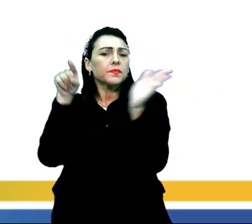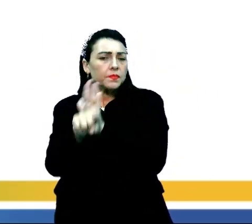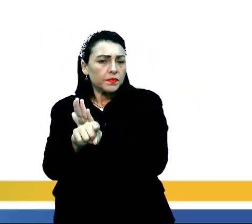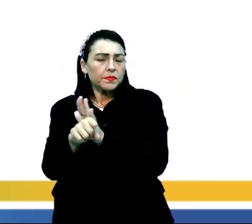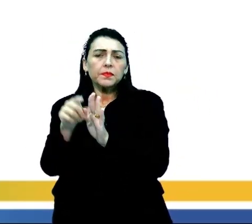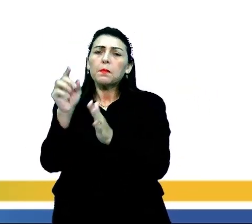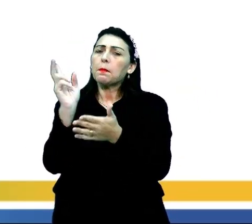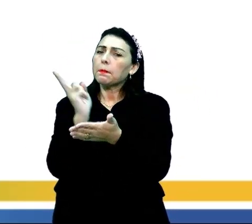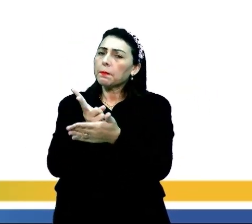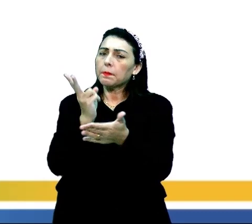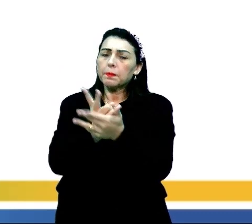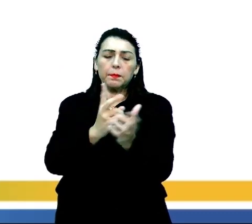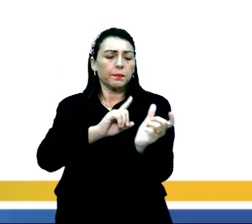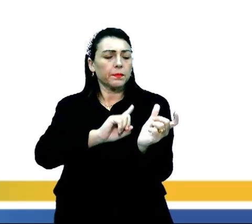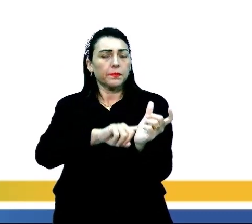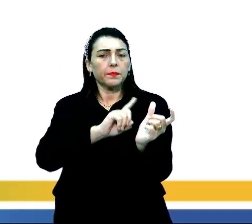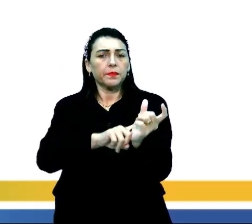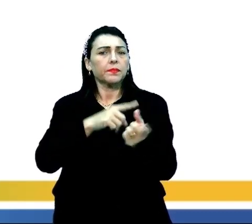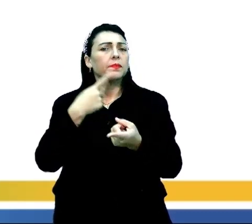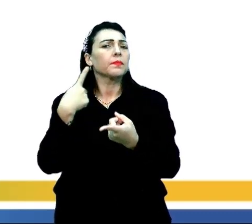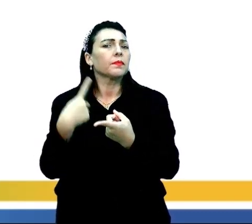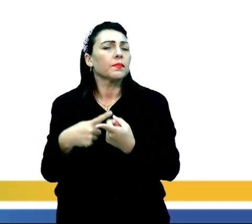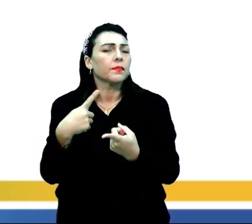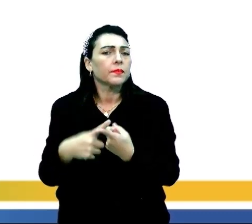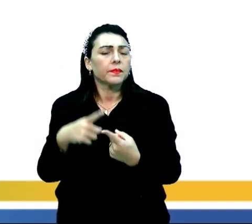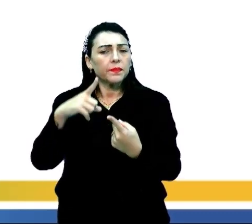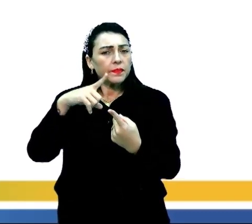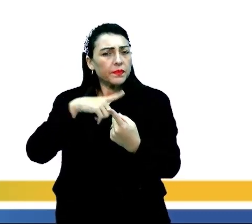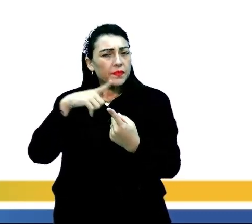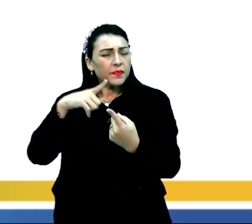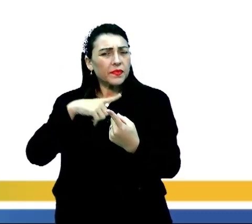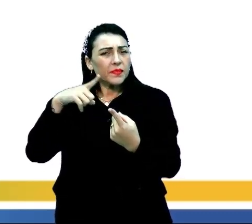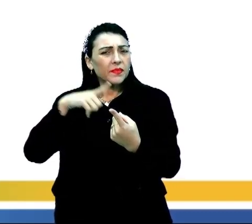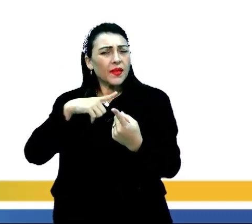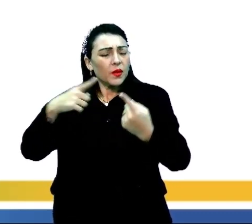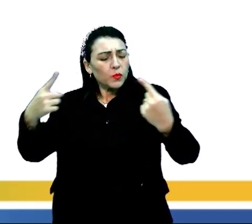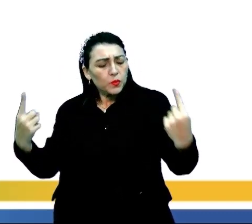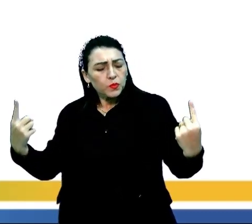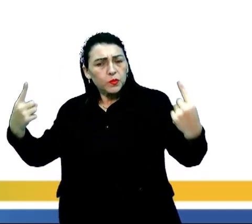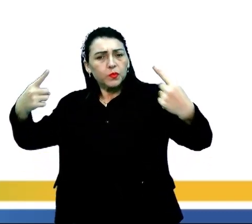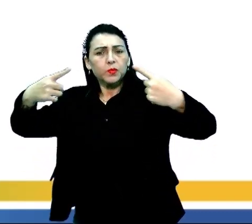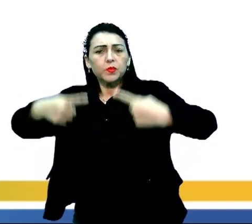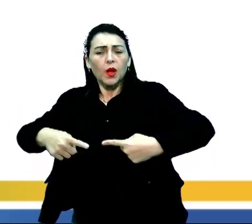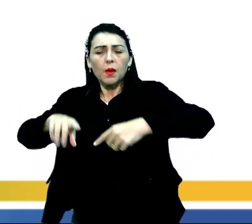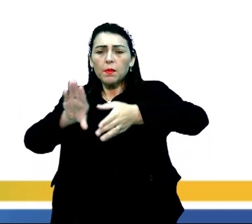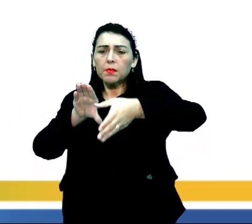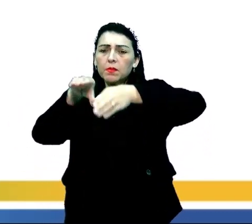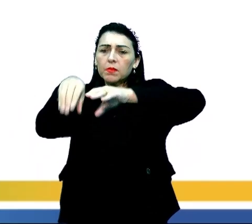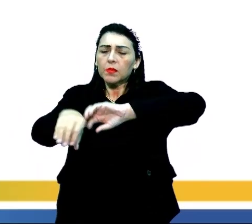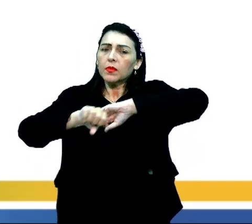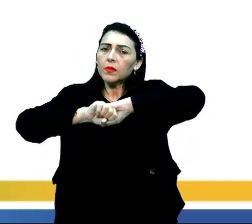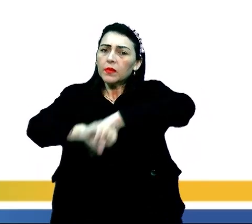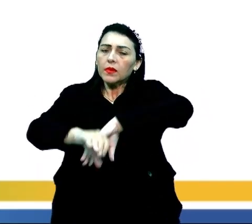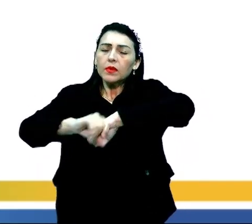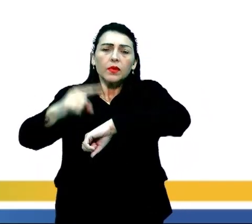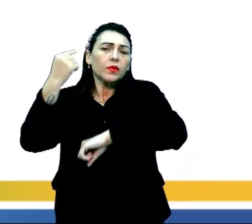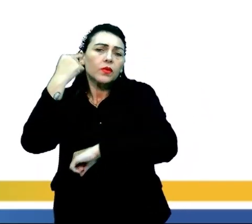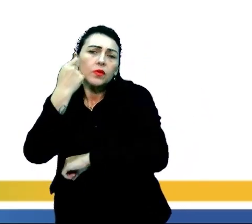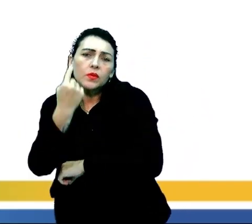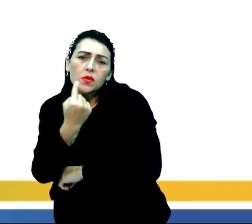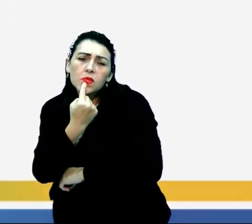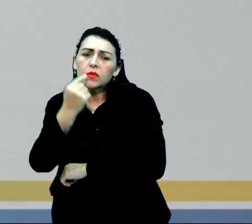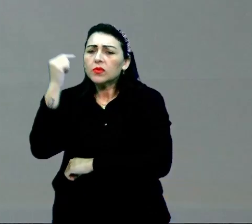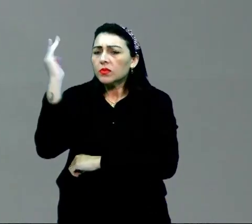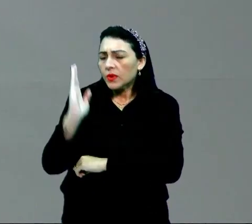essas mesmas palavras. Por que existem tantos desafios para a formação educacional de surdos